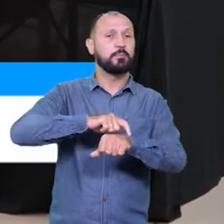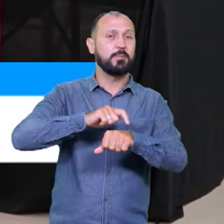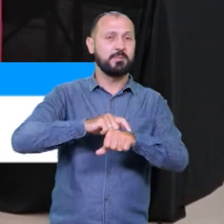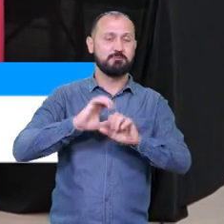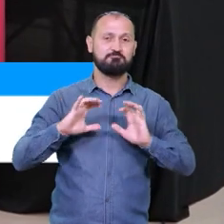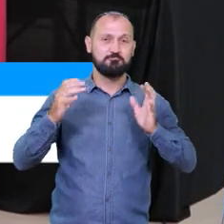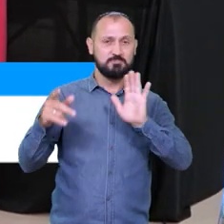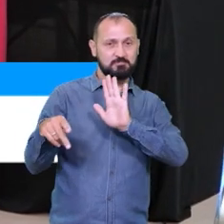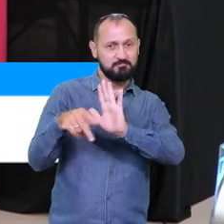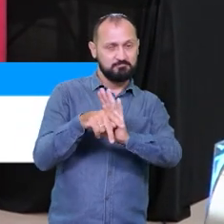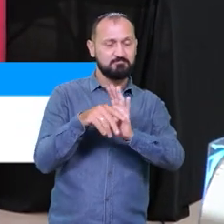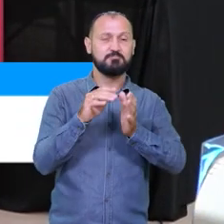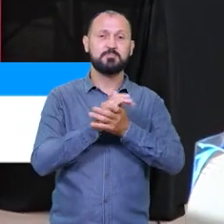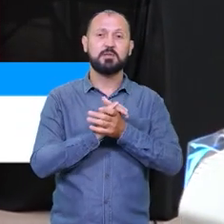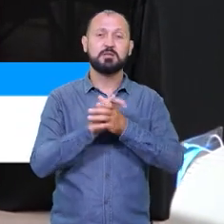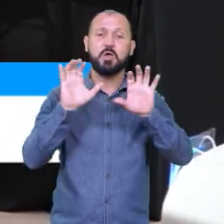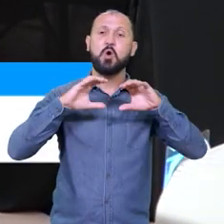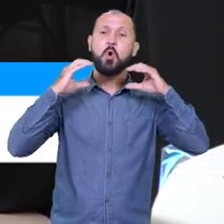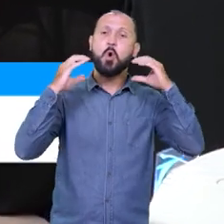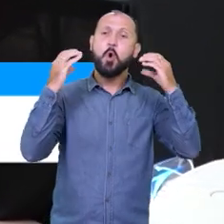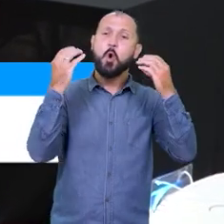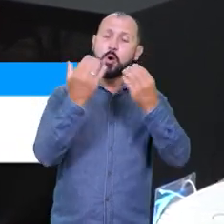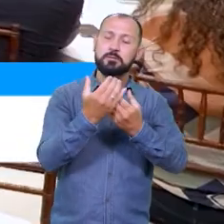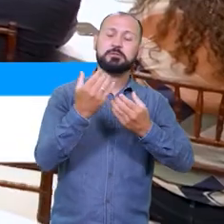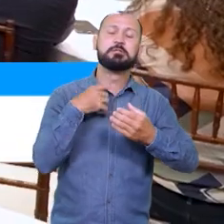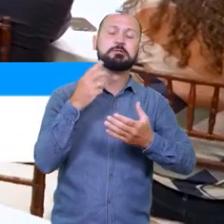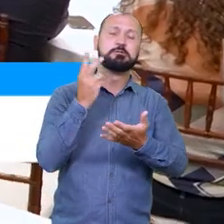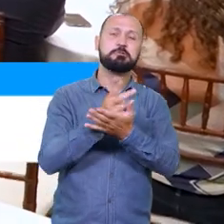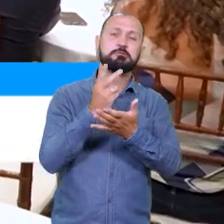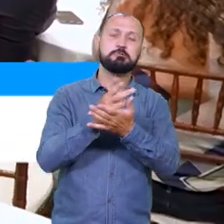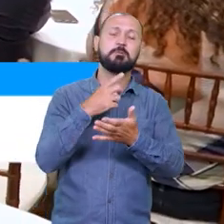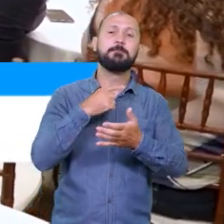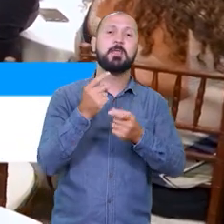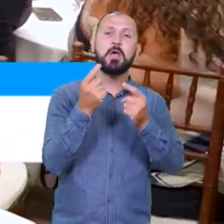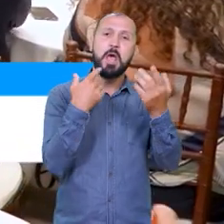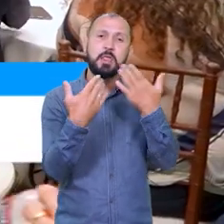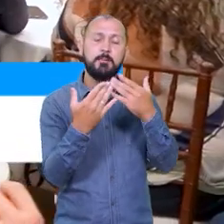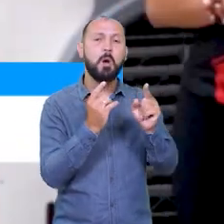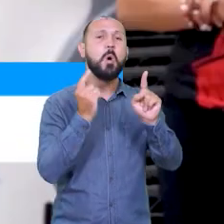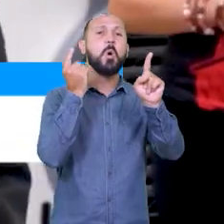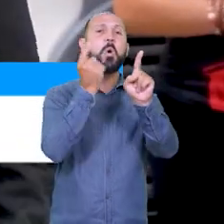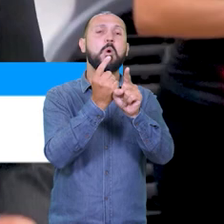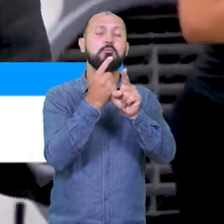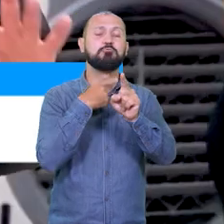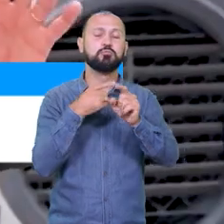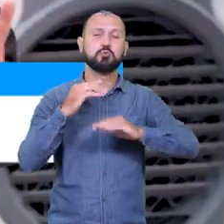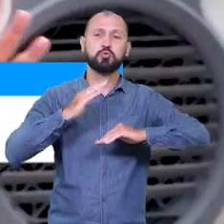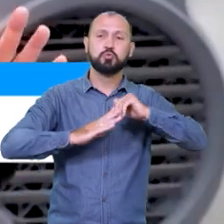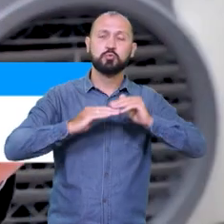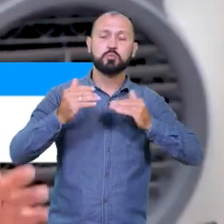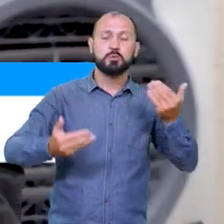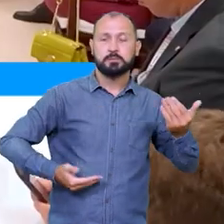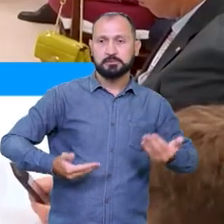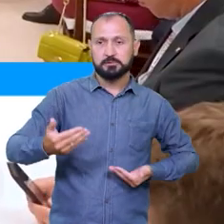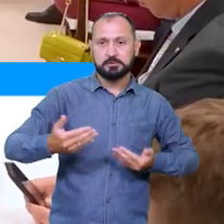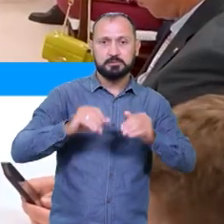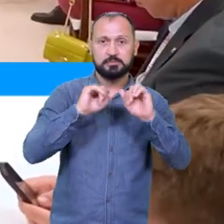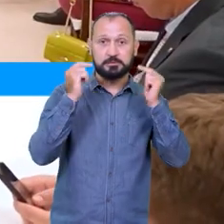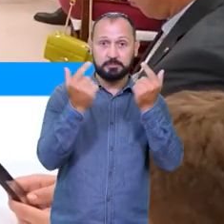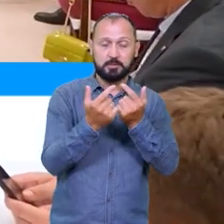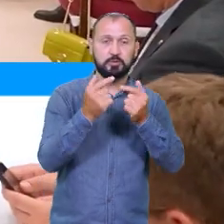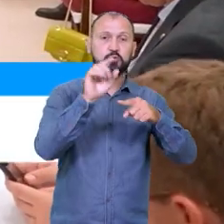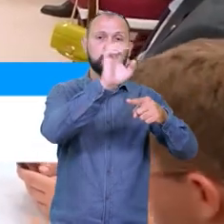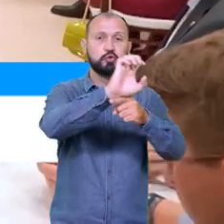honrosa durante a cerimônia a conferência da unale tradicionalmente também promove debates e encontros entre os servidores